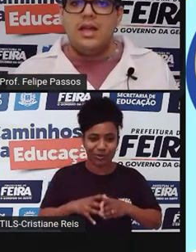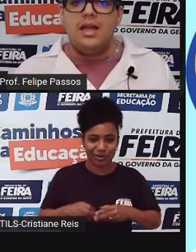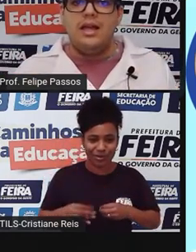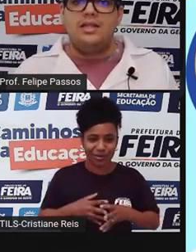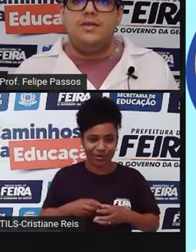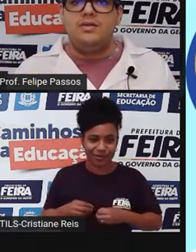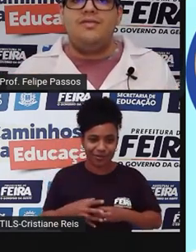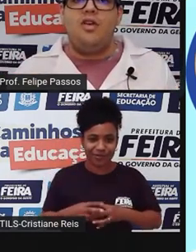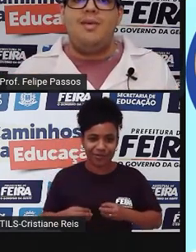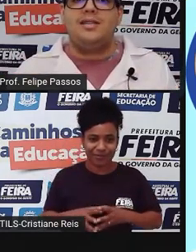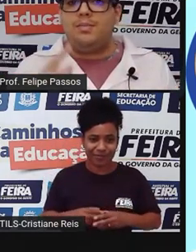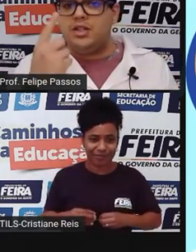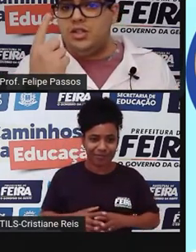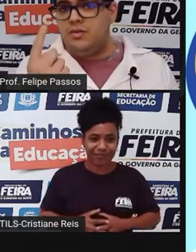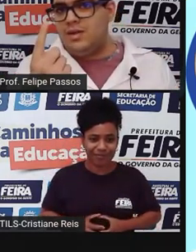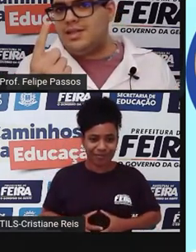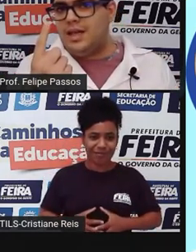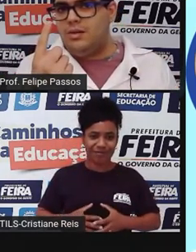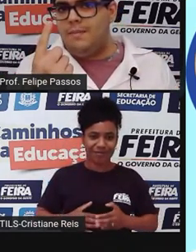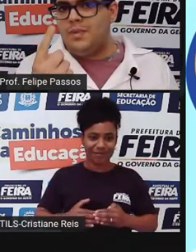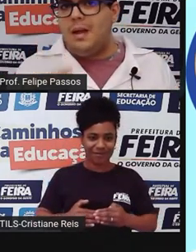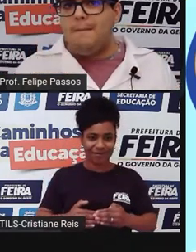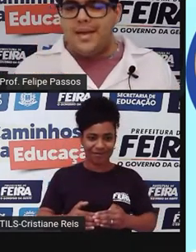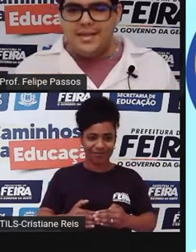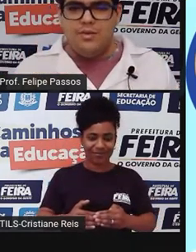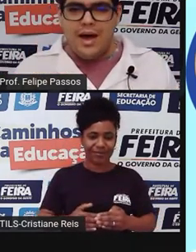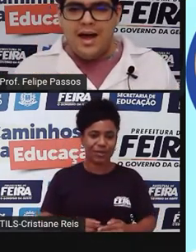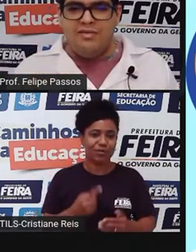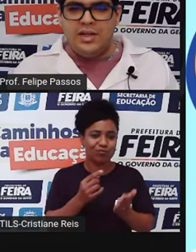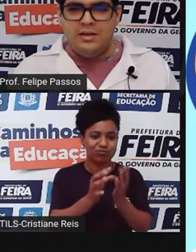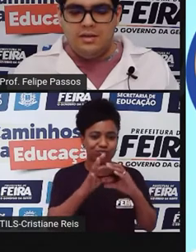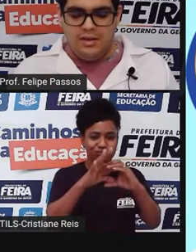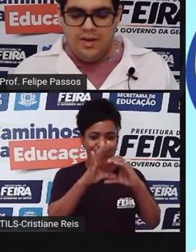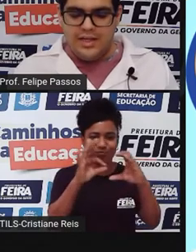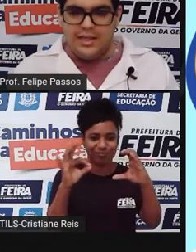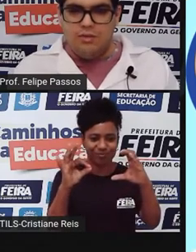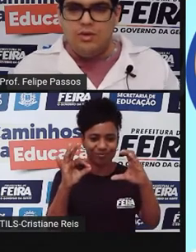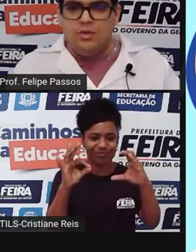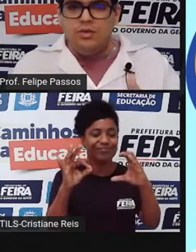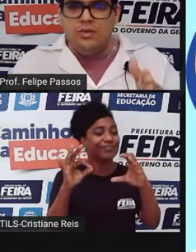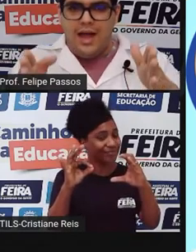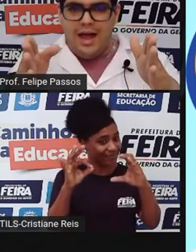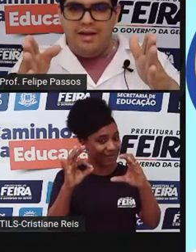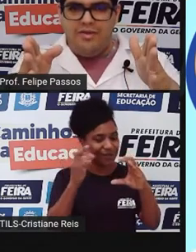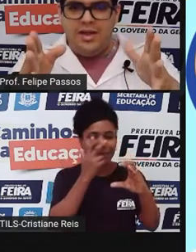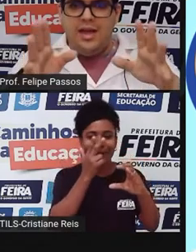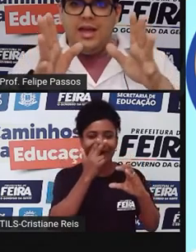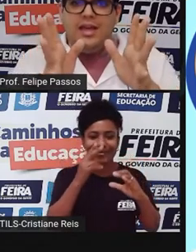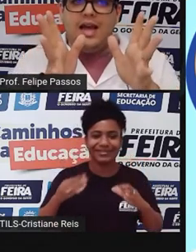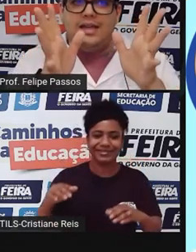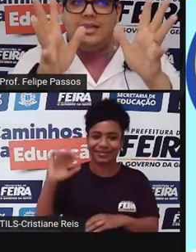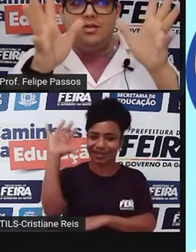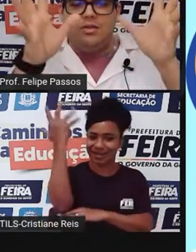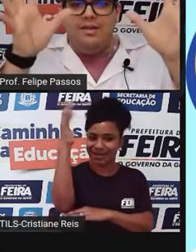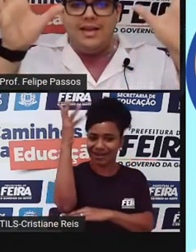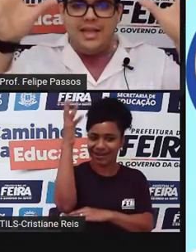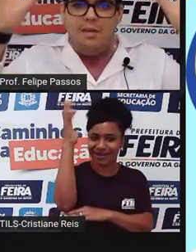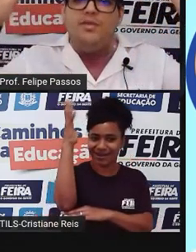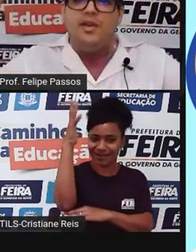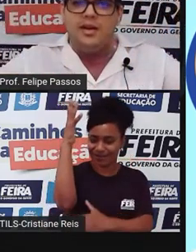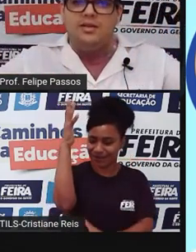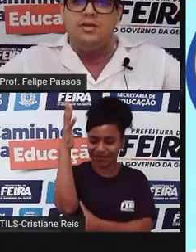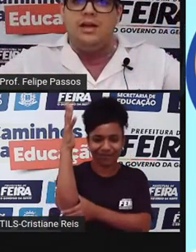órgãos, eles vão ser formados a partir de uma célula. Pensa numa árvore. Então, aqui você tem um tronco da árvore, e aí esse tronco ele